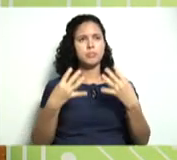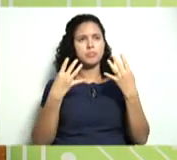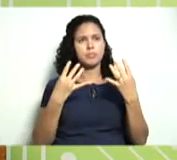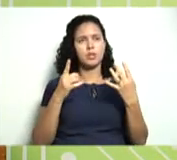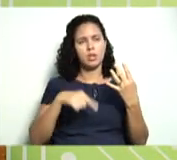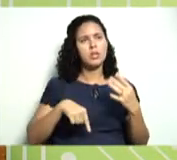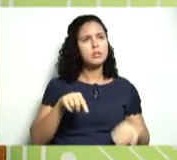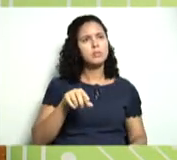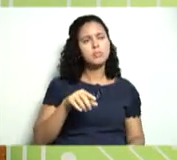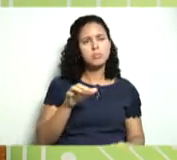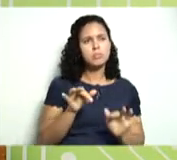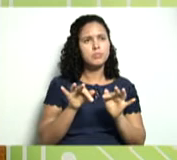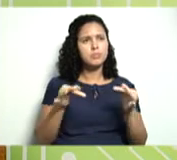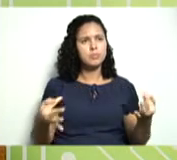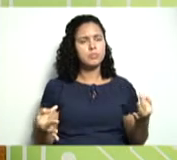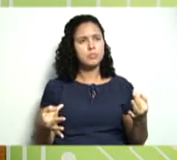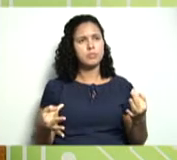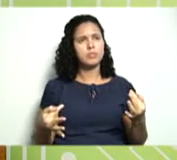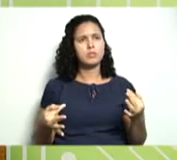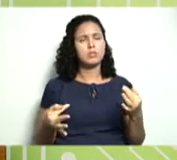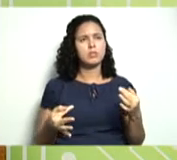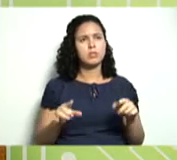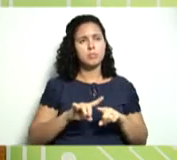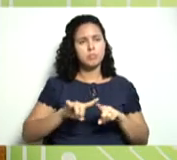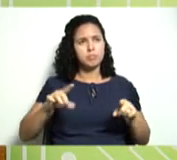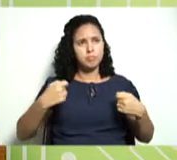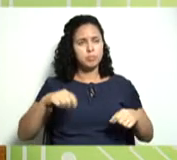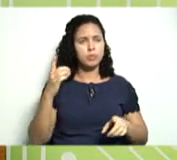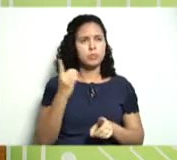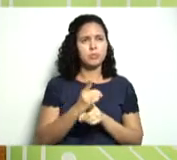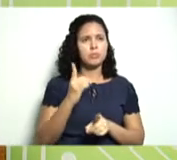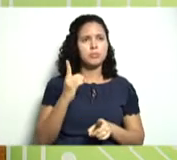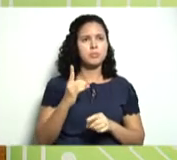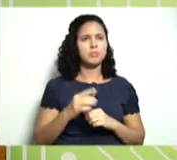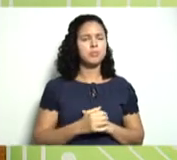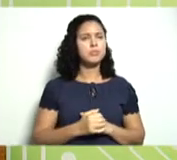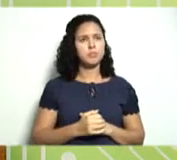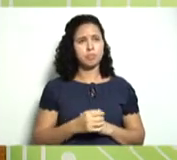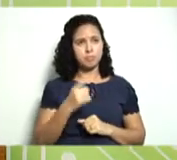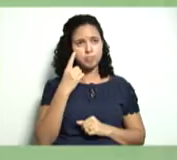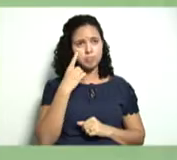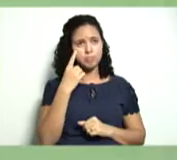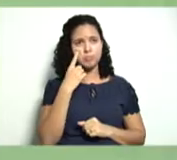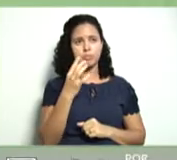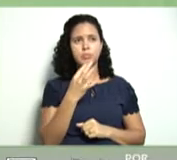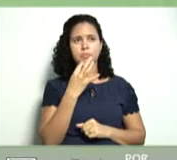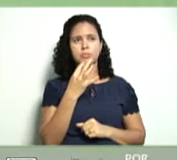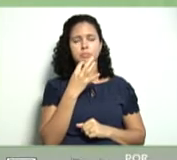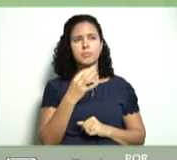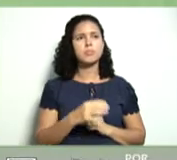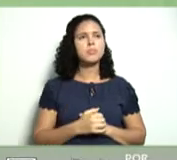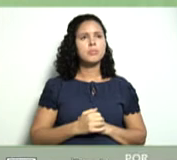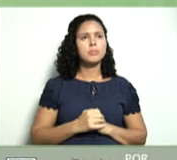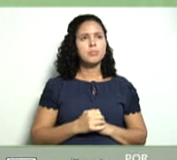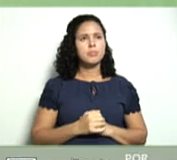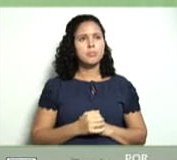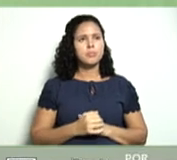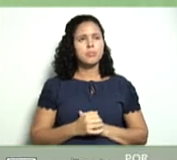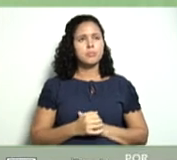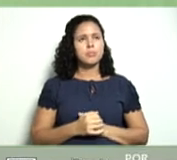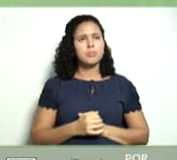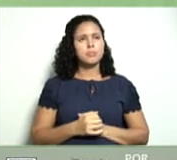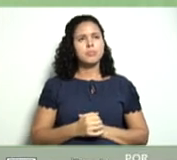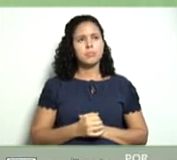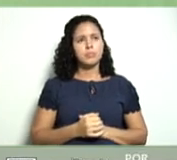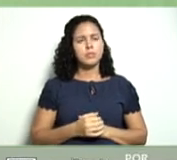um recurso sempre porém tem que saber onde encontrar ele certo vamos conhecer observem aqui ó eu